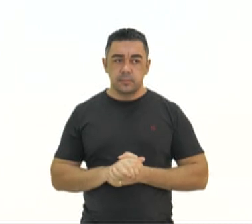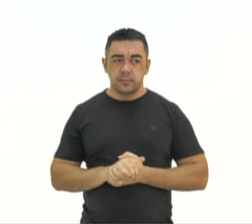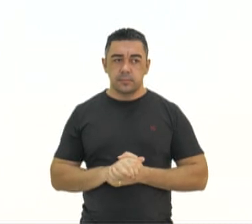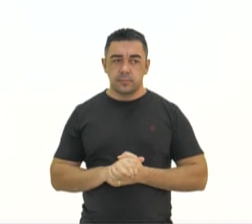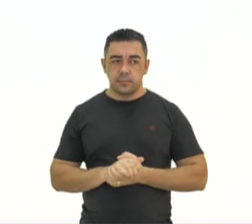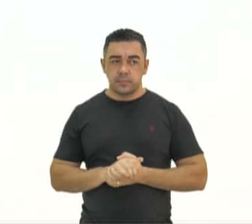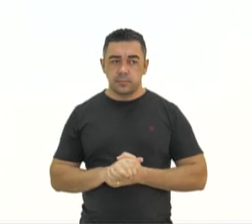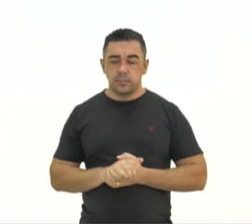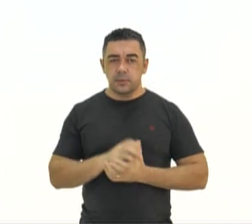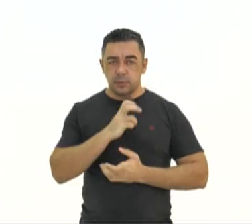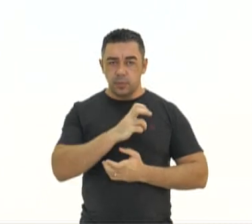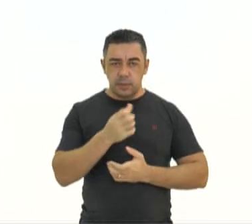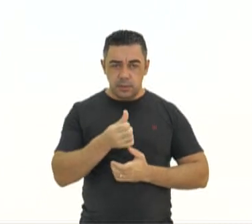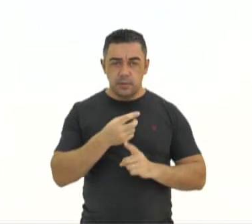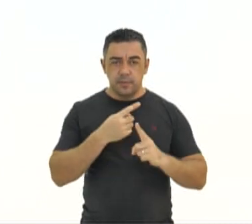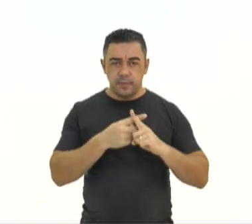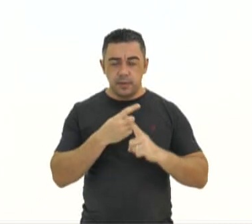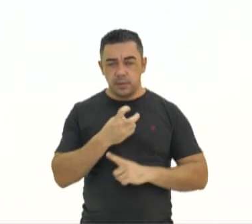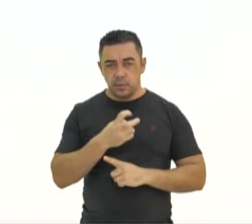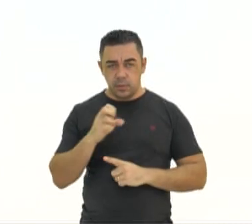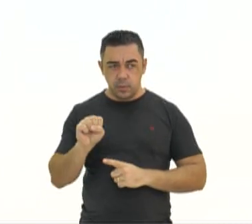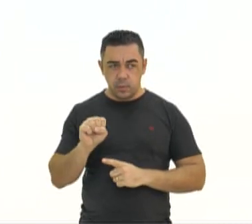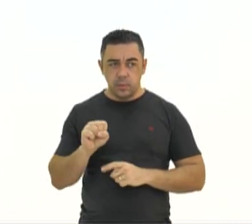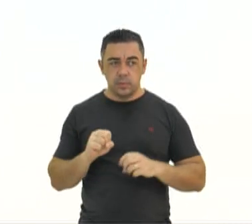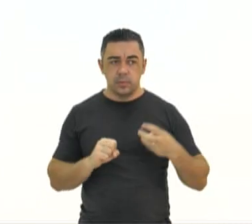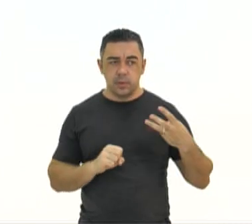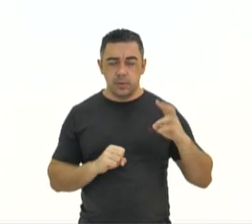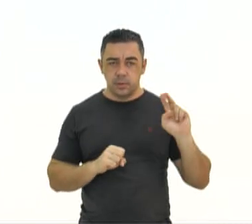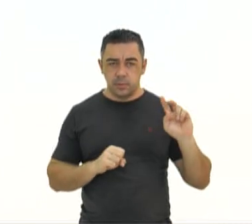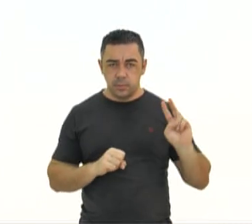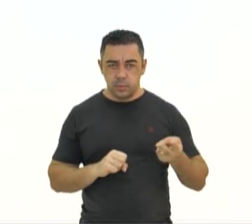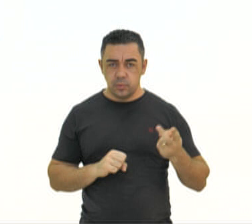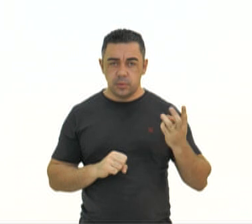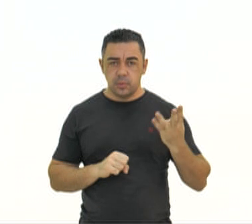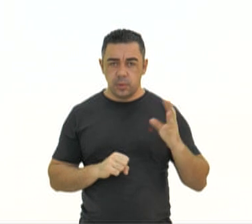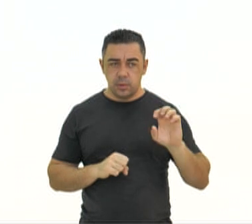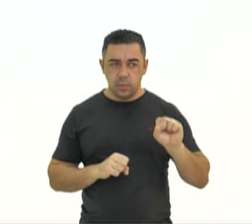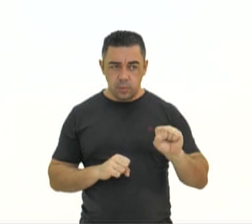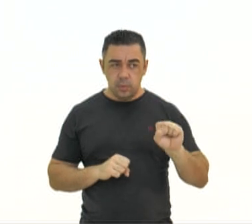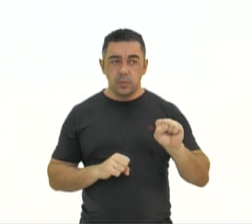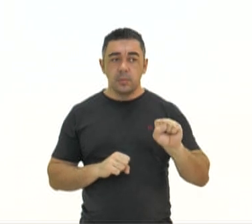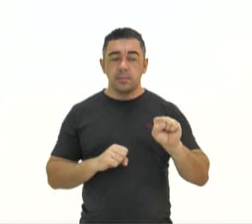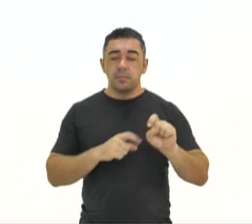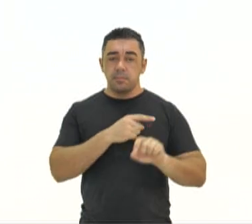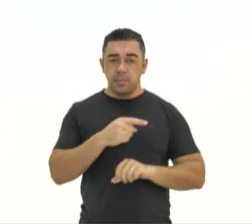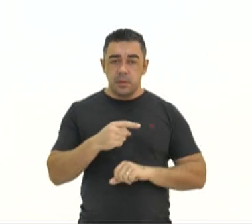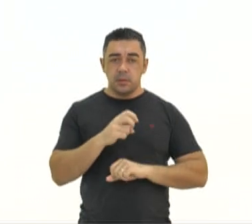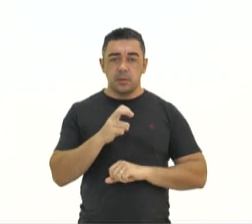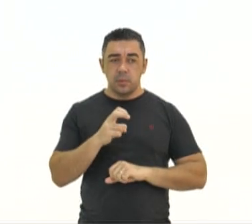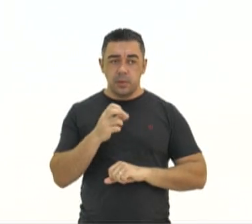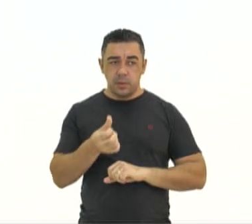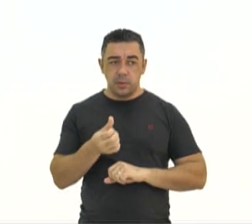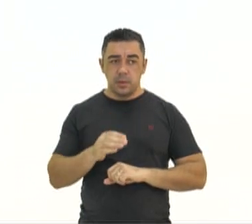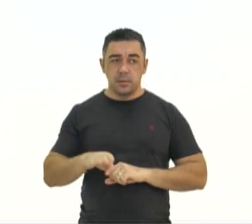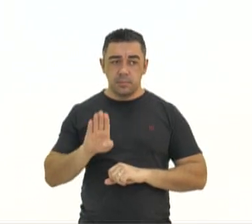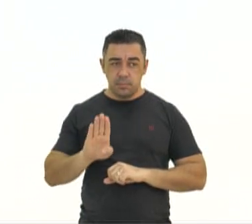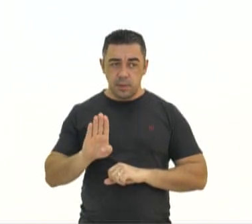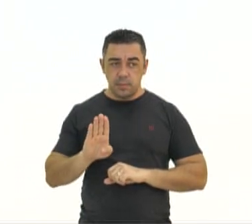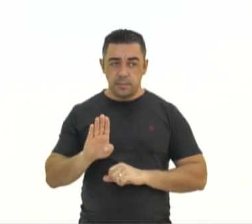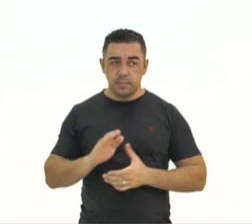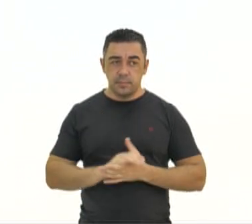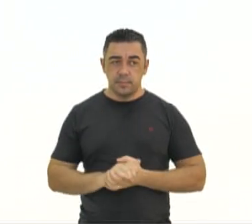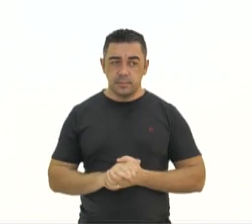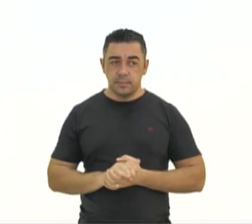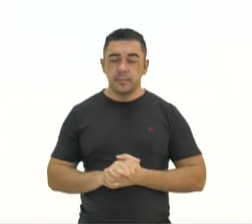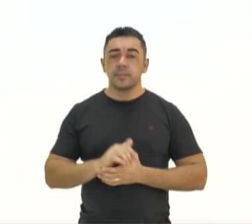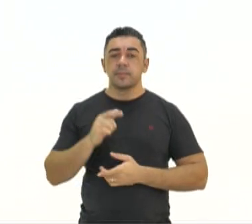Olha, 56 vezes 58, que dá 3.248, menos 56B.